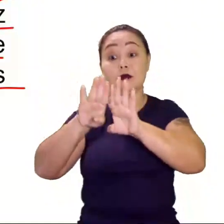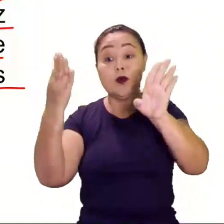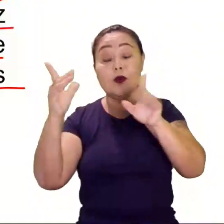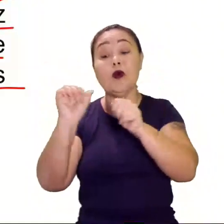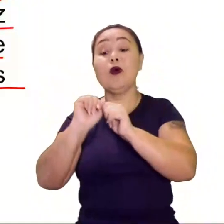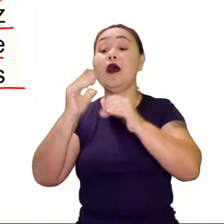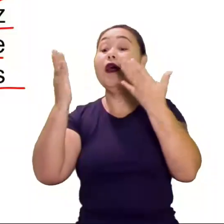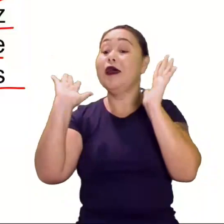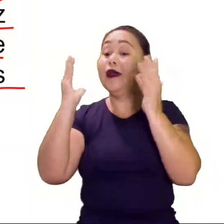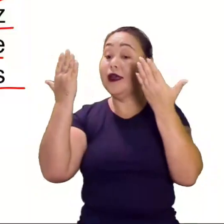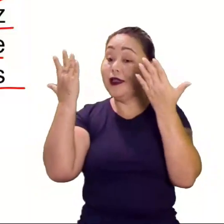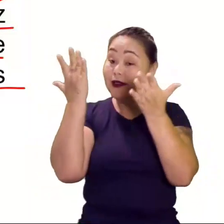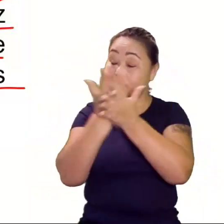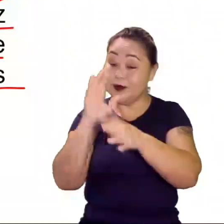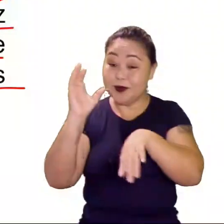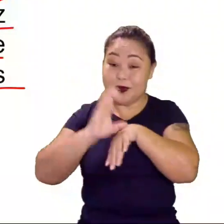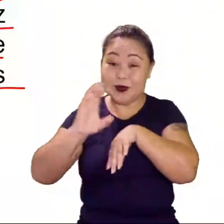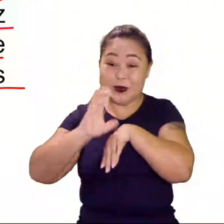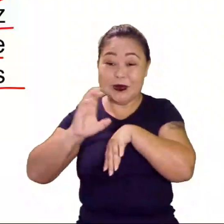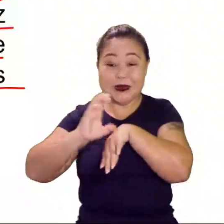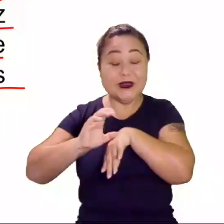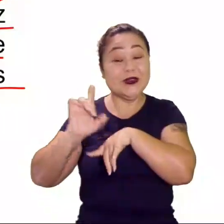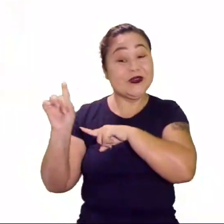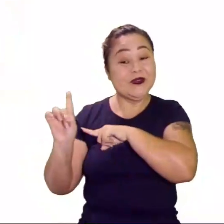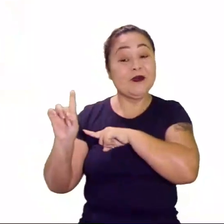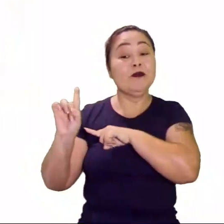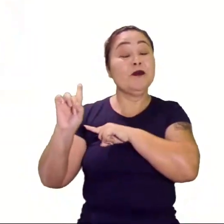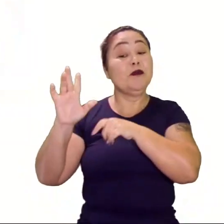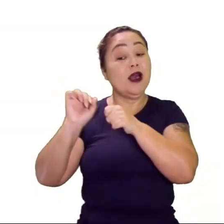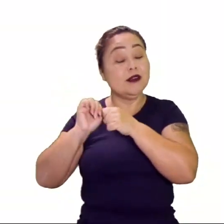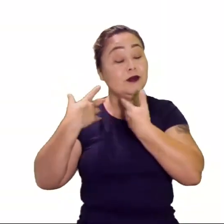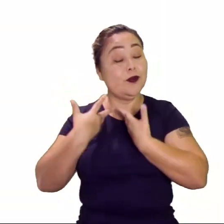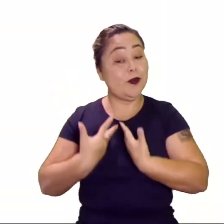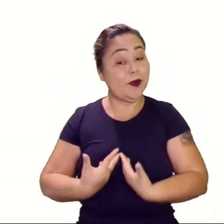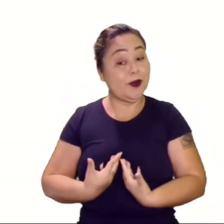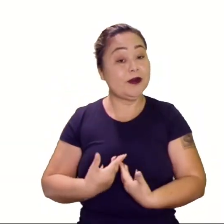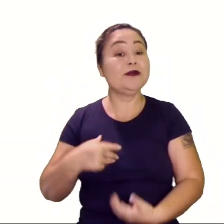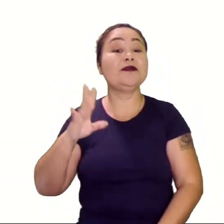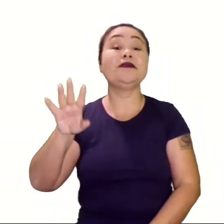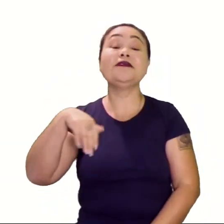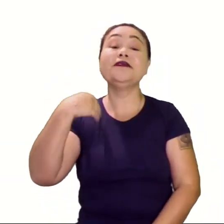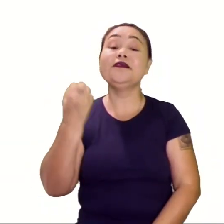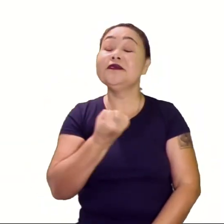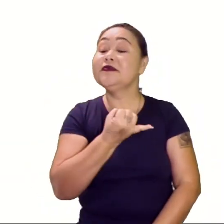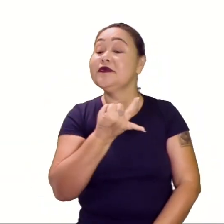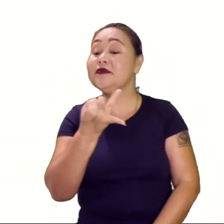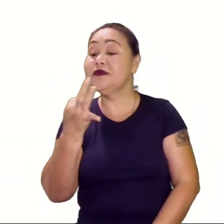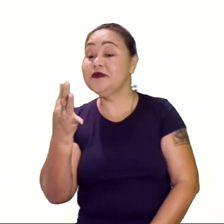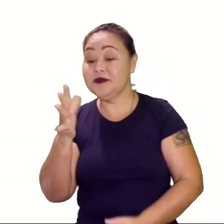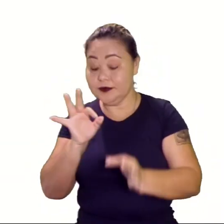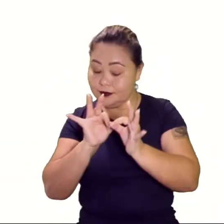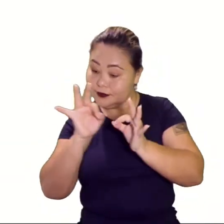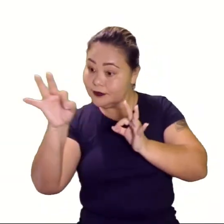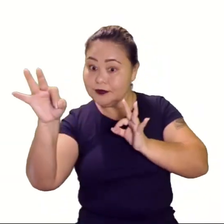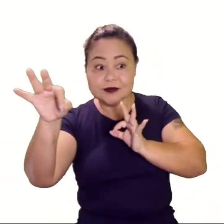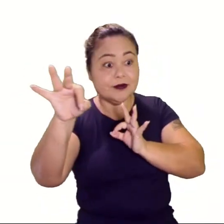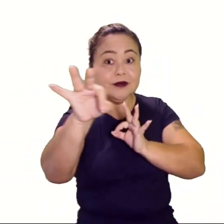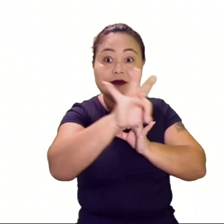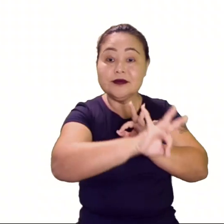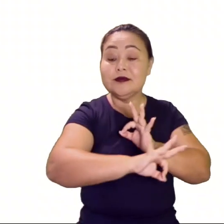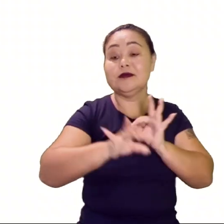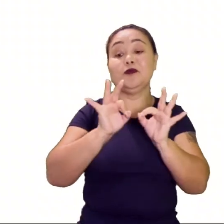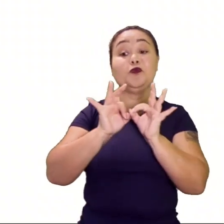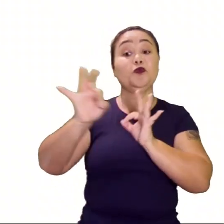curso com êxito, mas ele não estava muito legal, não. Cansado no último. A pergunta é, quanto Thales percorreu